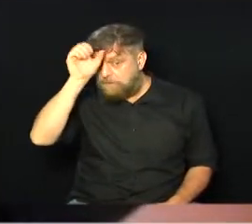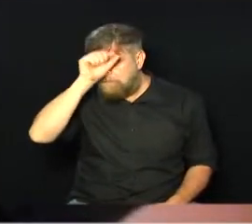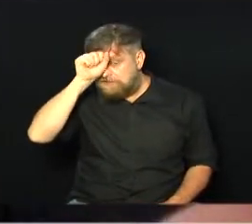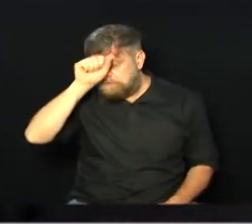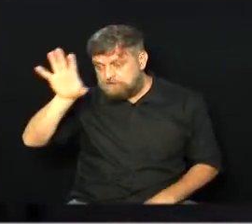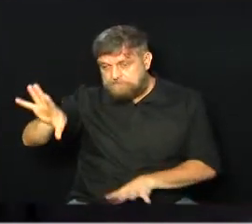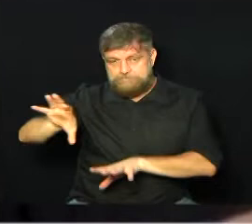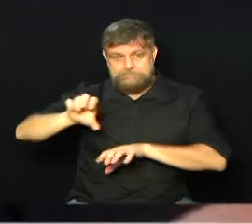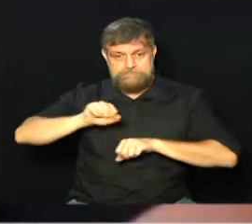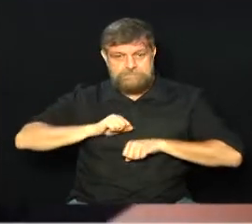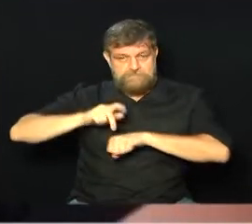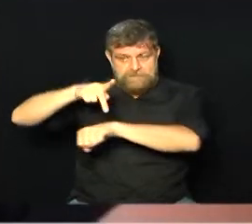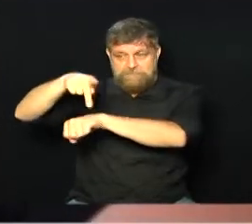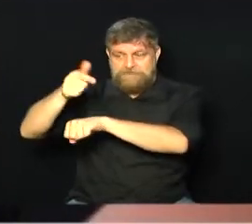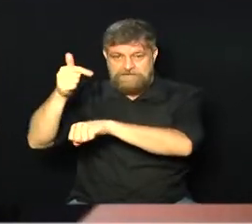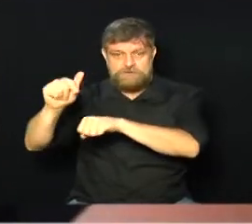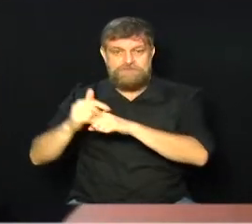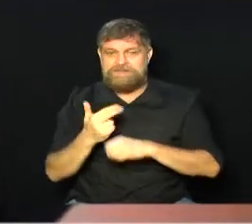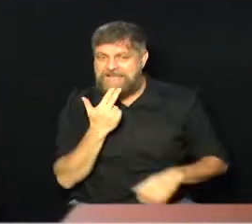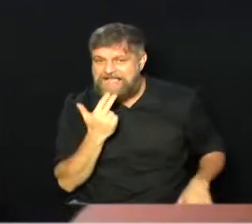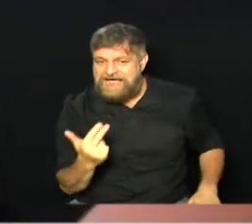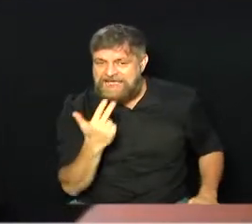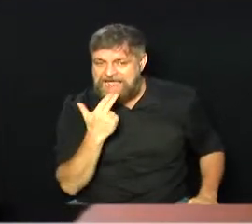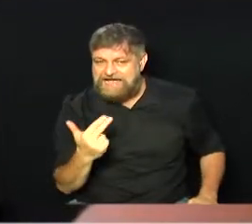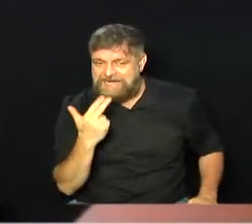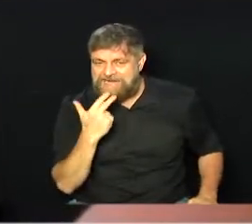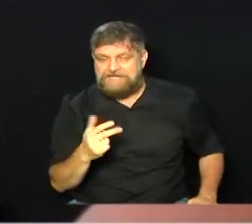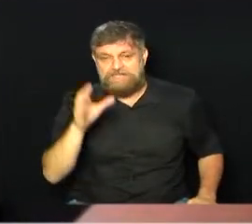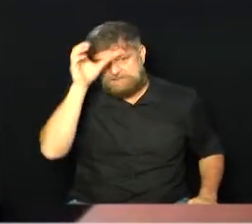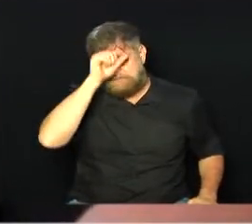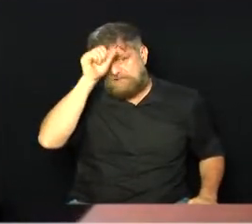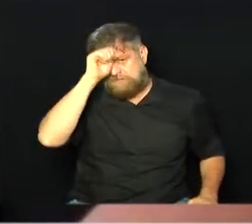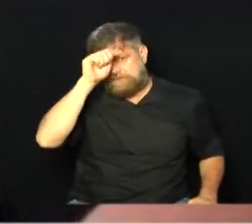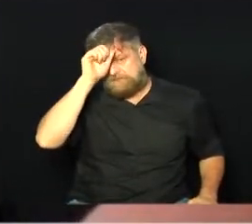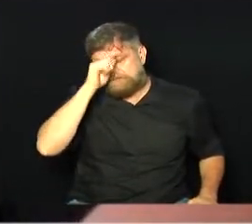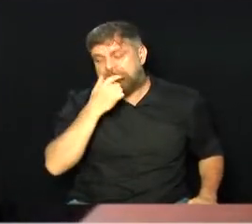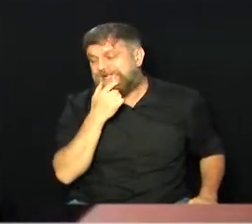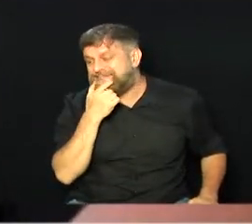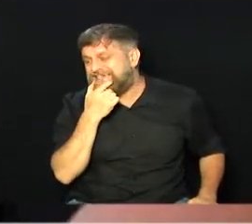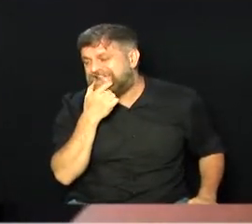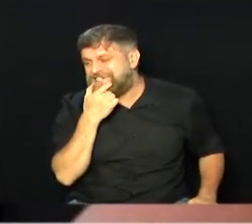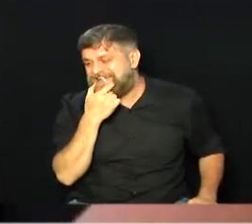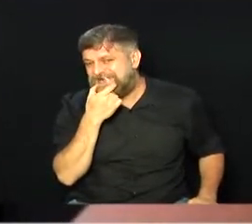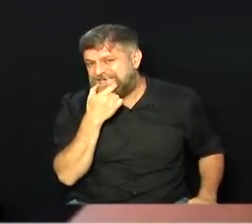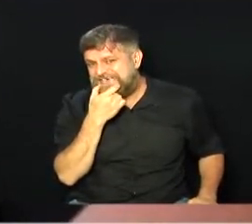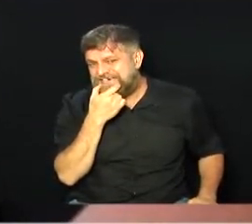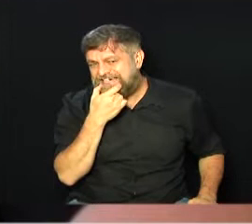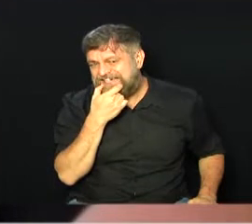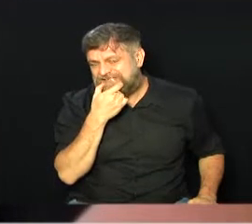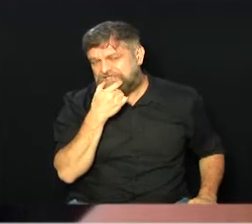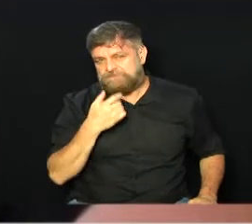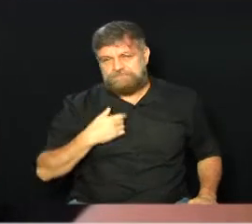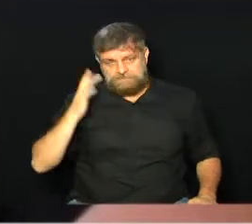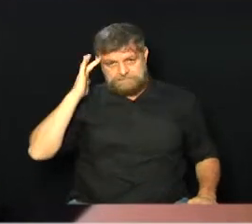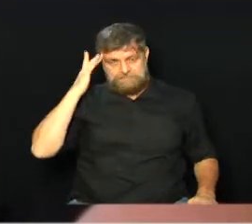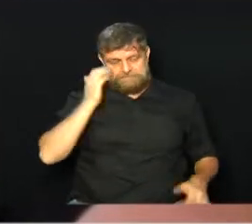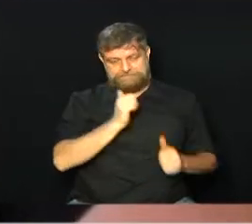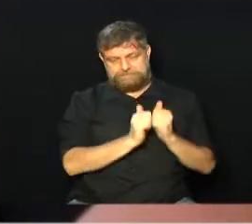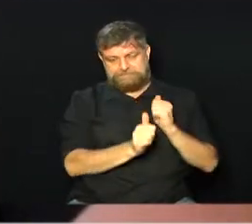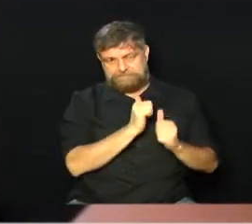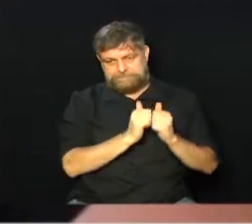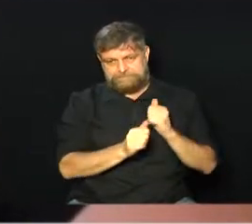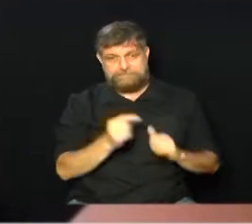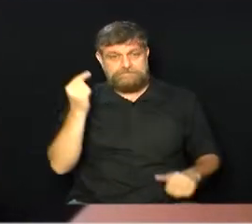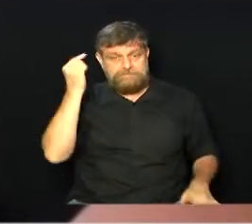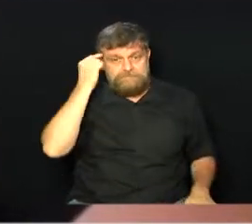fui morar em outro país, aprendi inglês, aprendi várias coisas diferentes. Então, eu acho que no futebol você tem que pensar